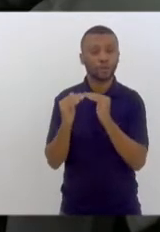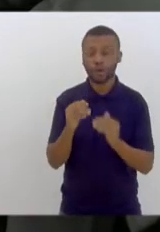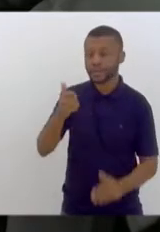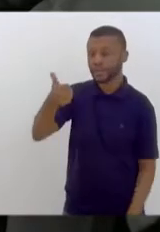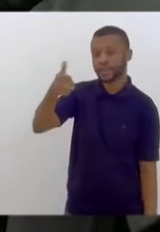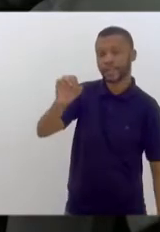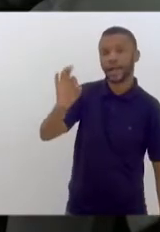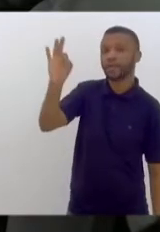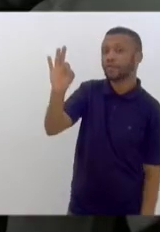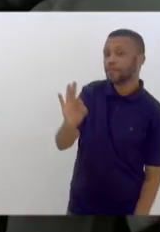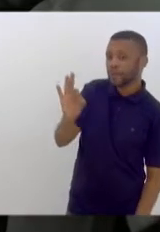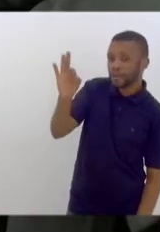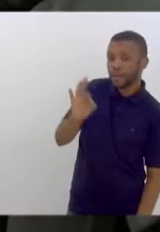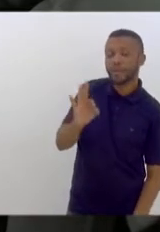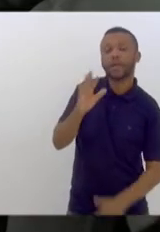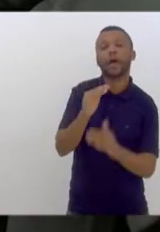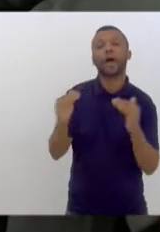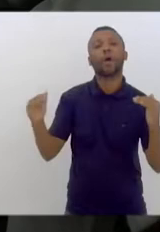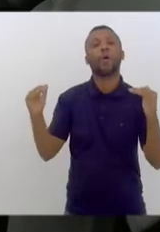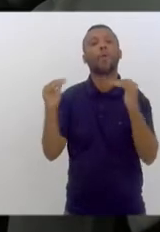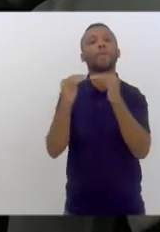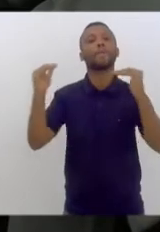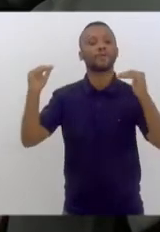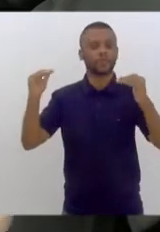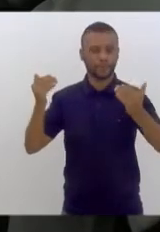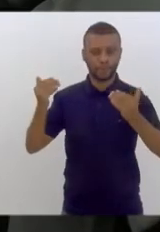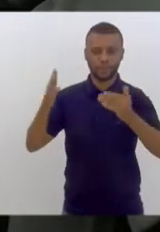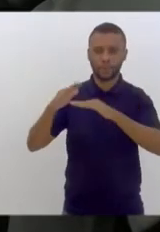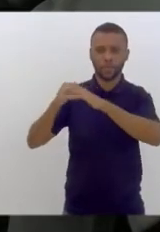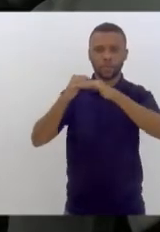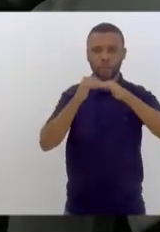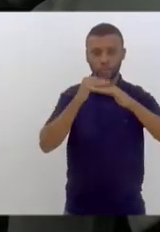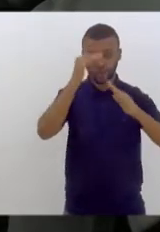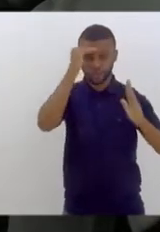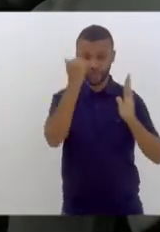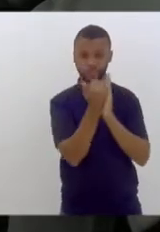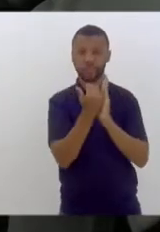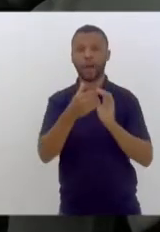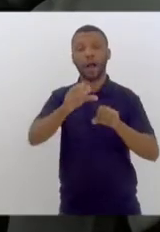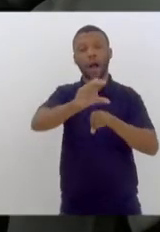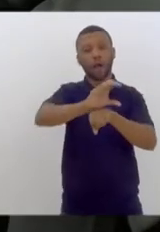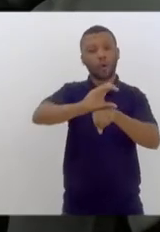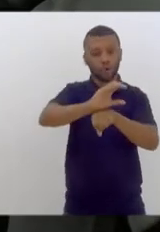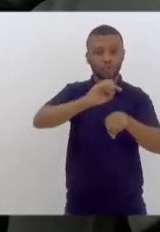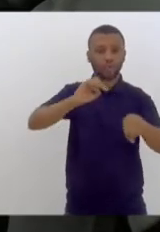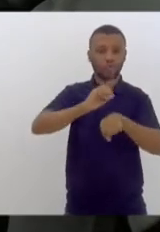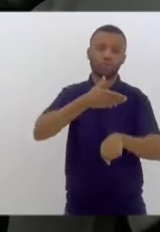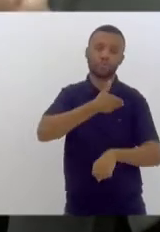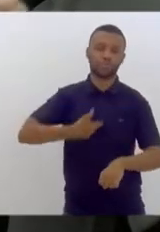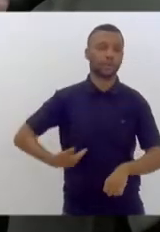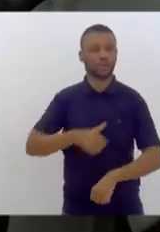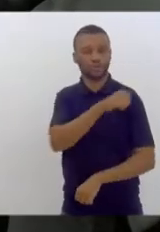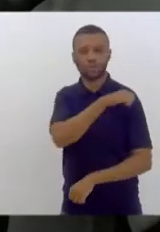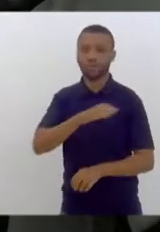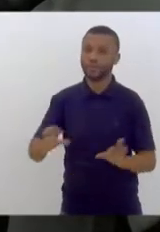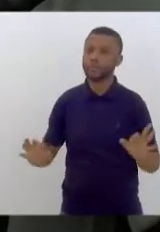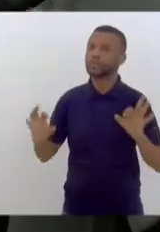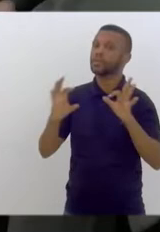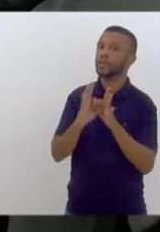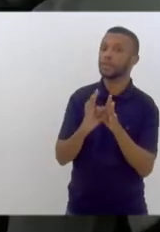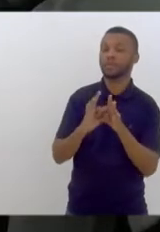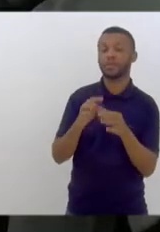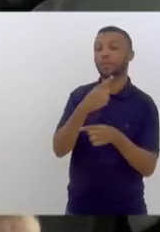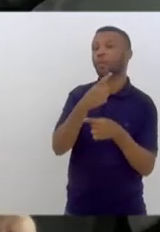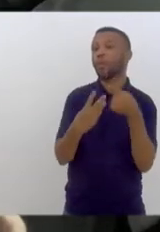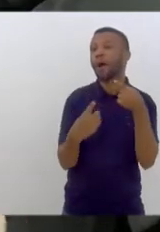seja compatível com a Constituição do Estado do Rio de Janeiro, integrando, então, esse